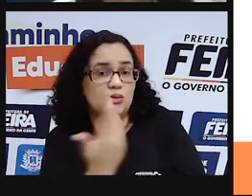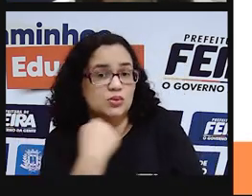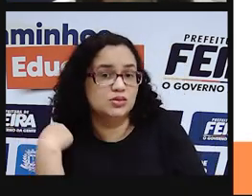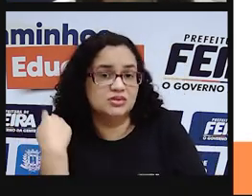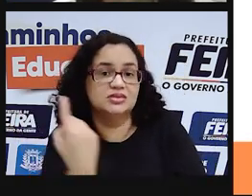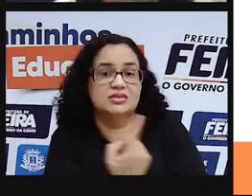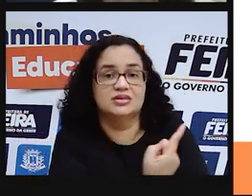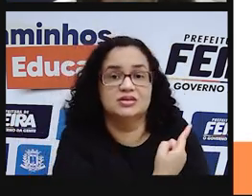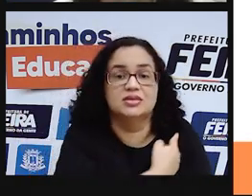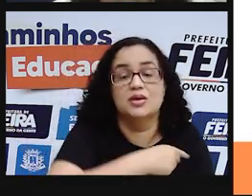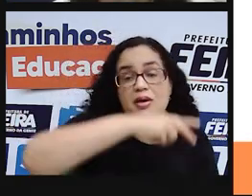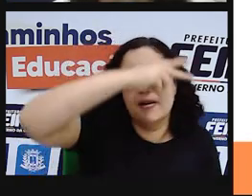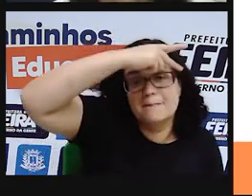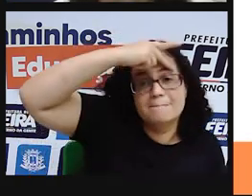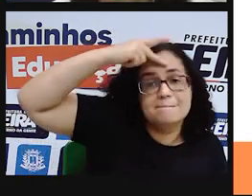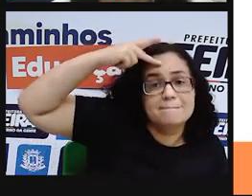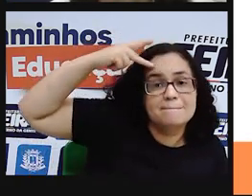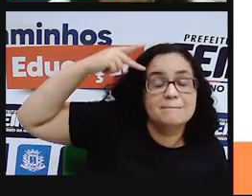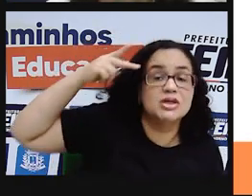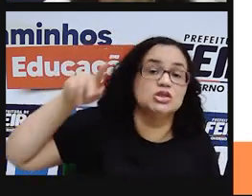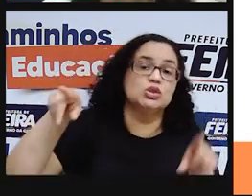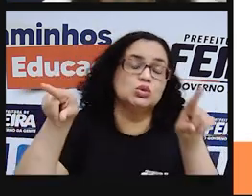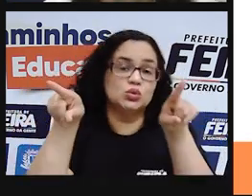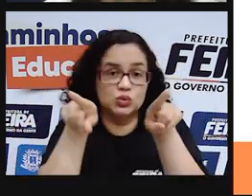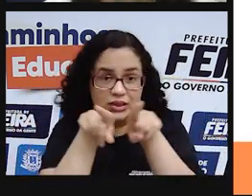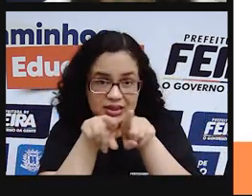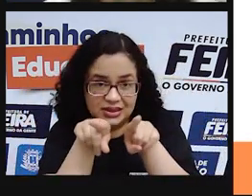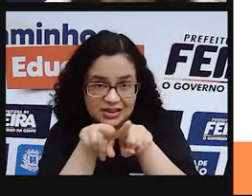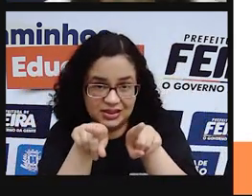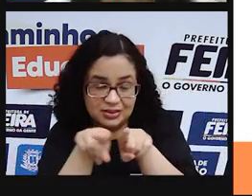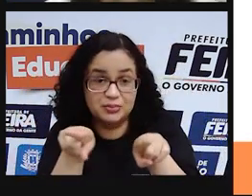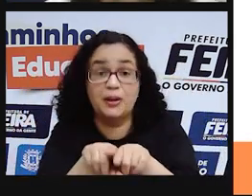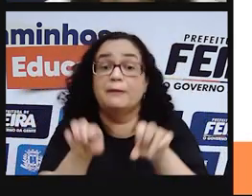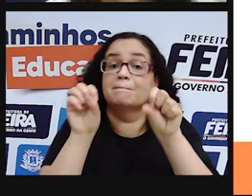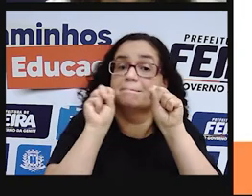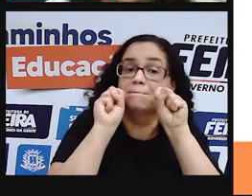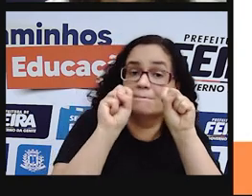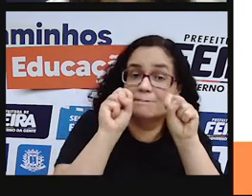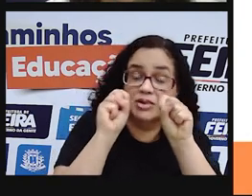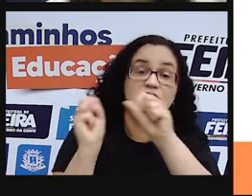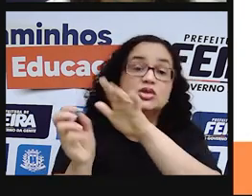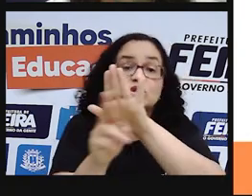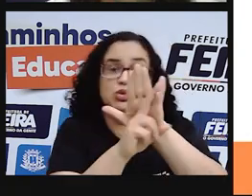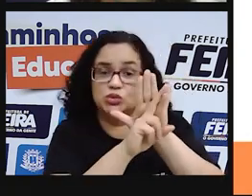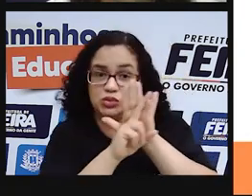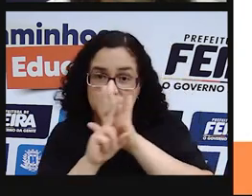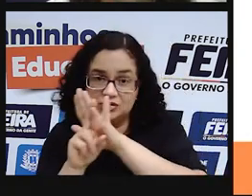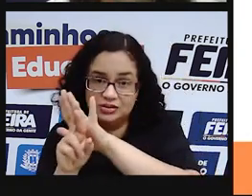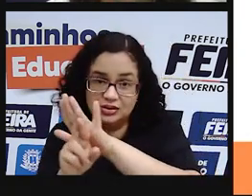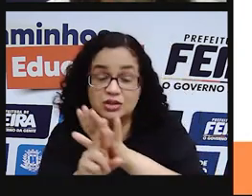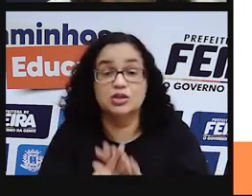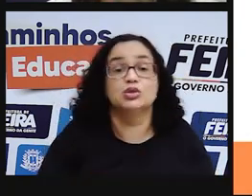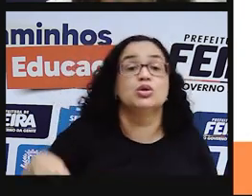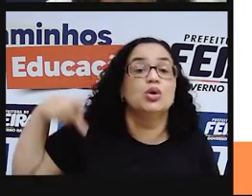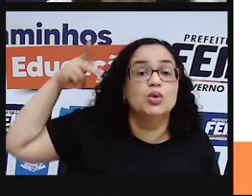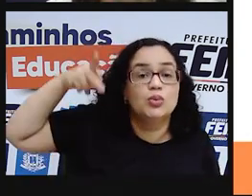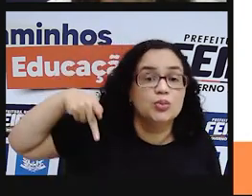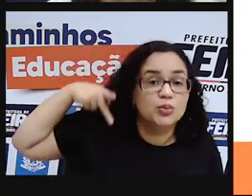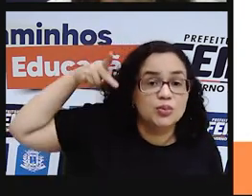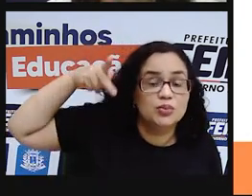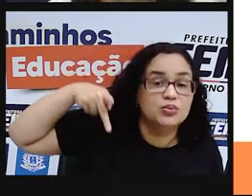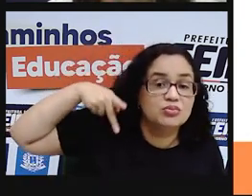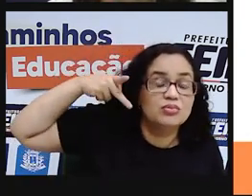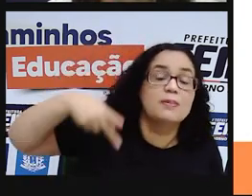cidadão como indivíduo prioridade também dos poderes né que representam pouco dos poderes públicos